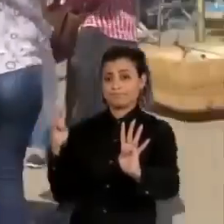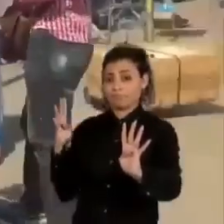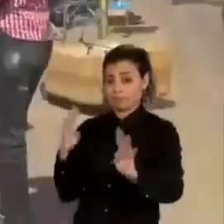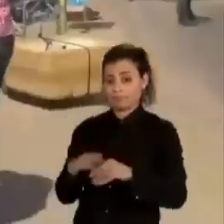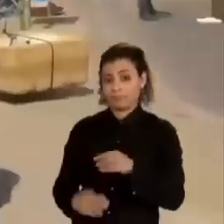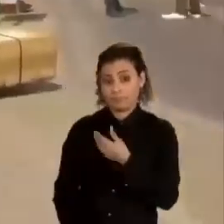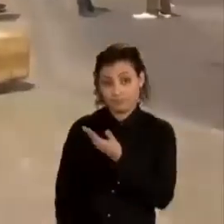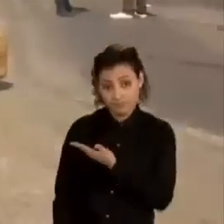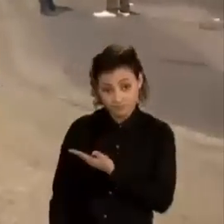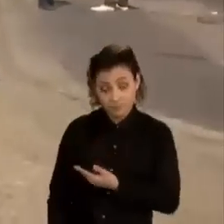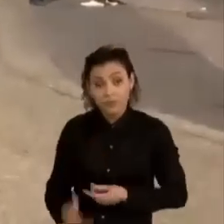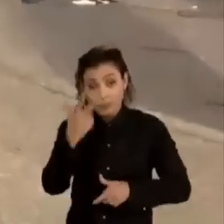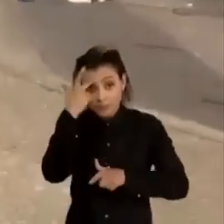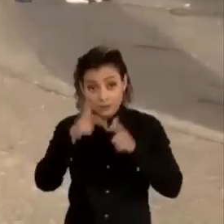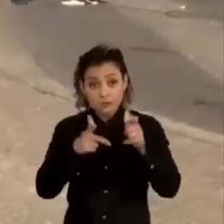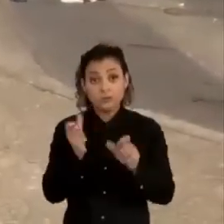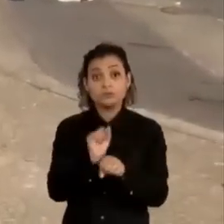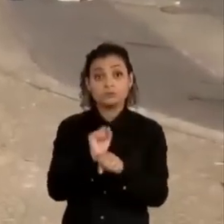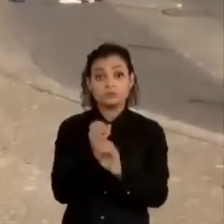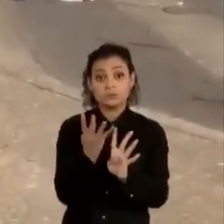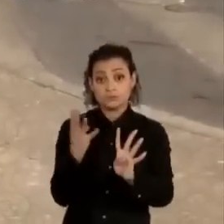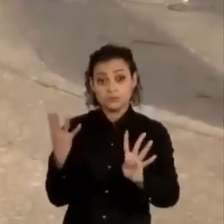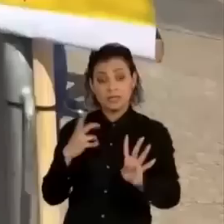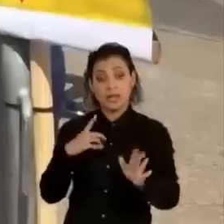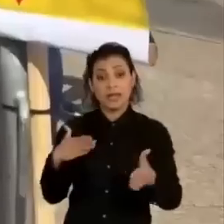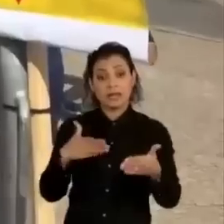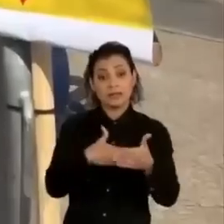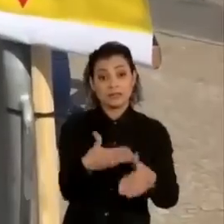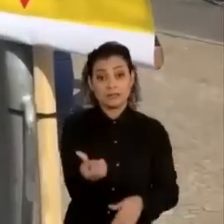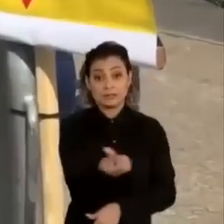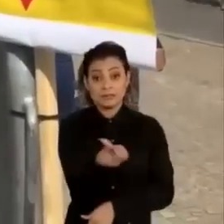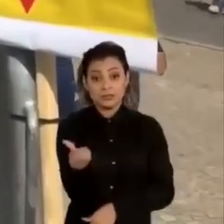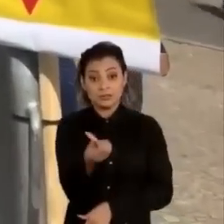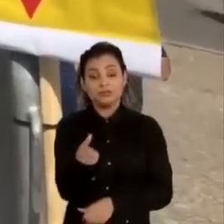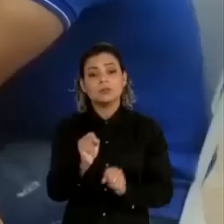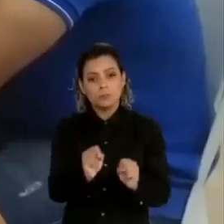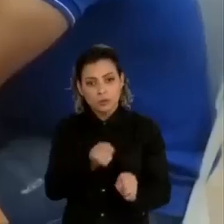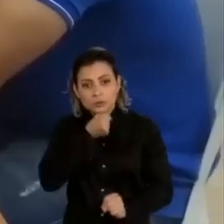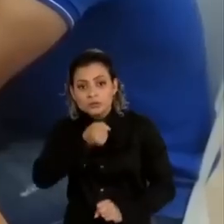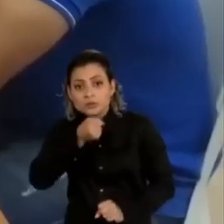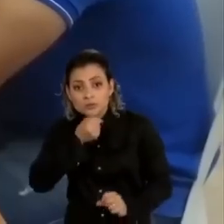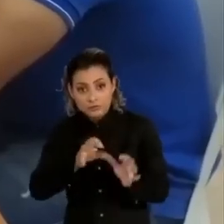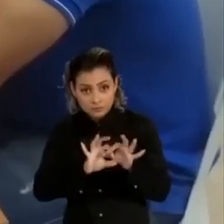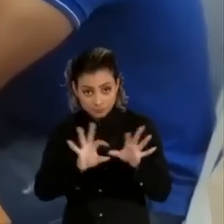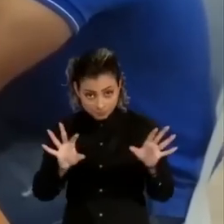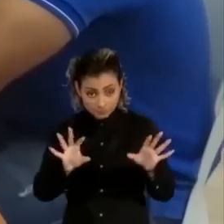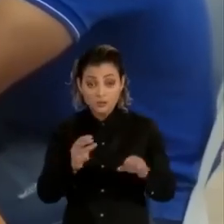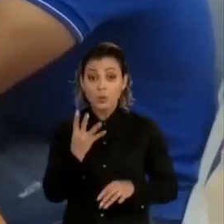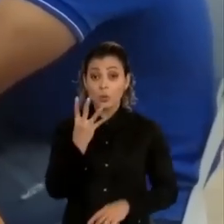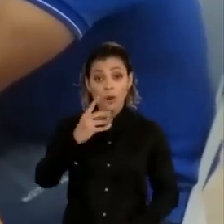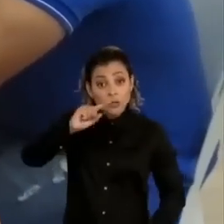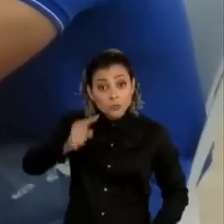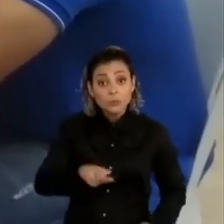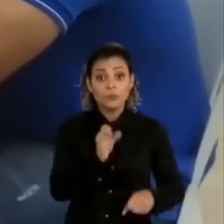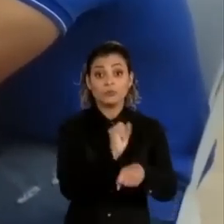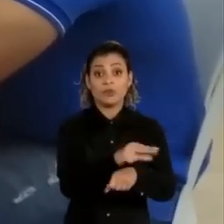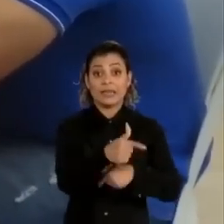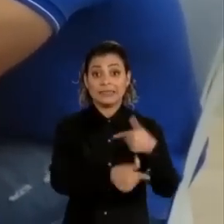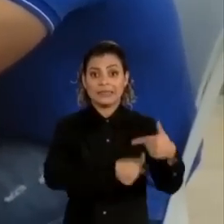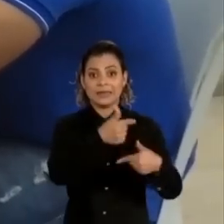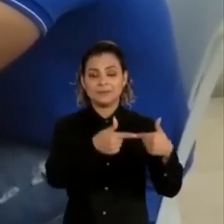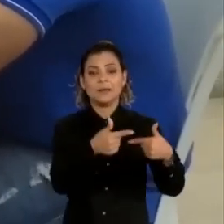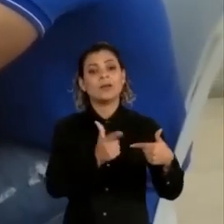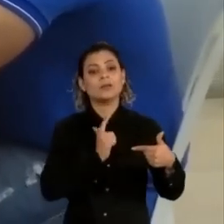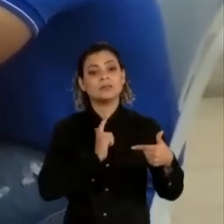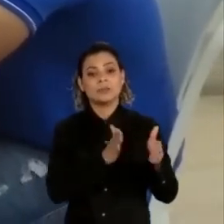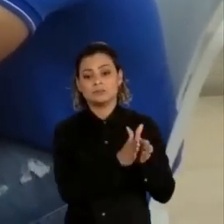fila. Quem reservou o lugar tem até sexta-feira para fazer as entrevistas. Cerca de 4.000 vagas são oferecidas